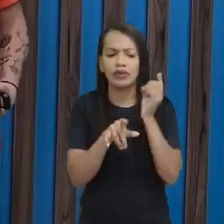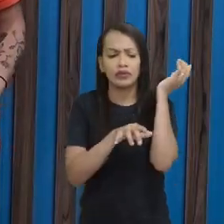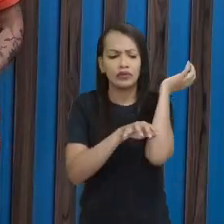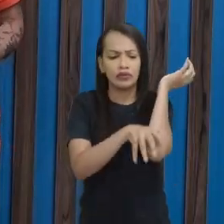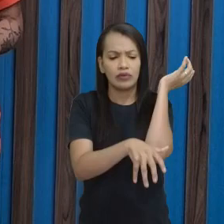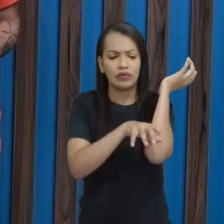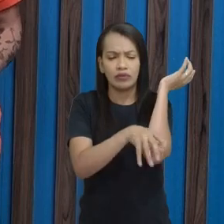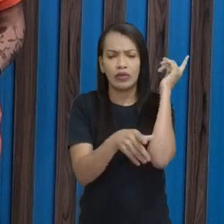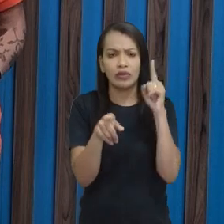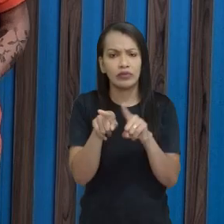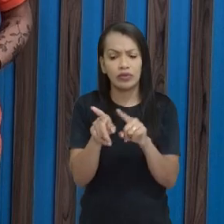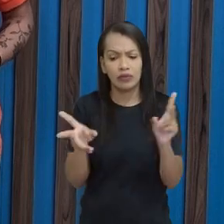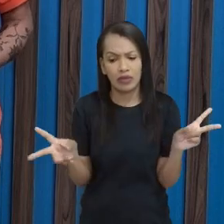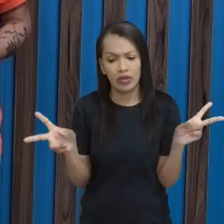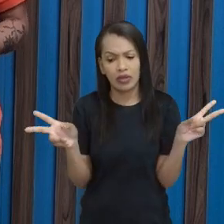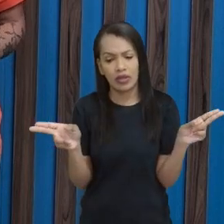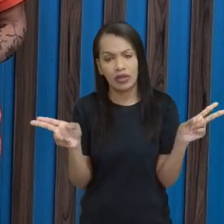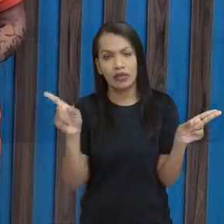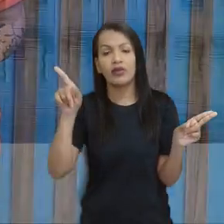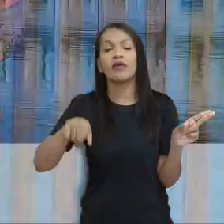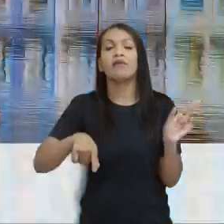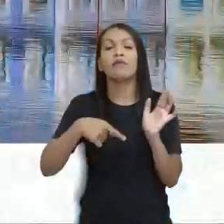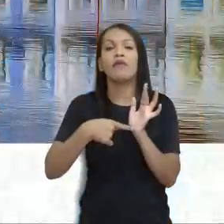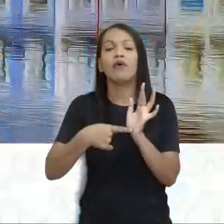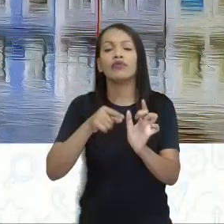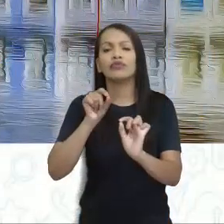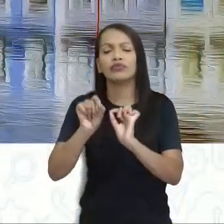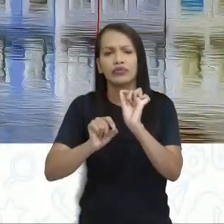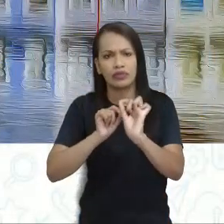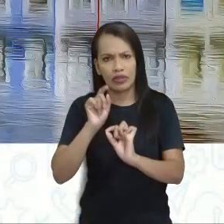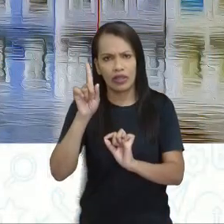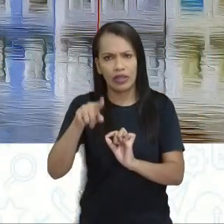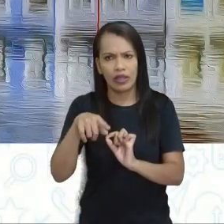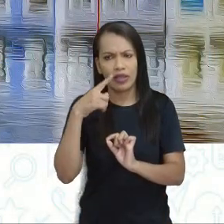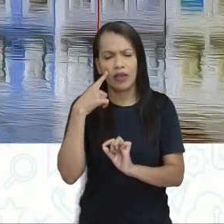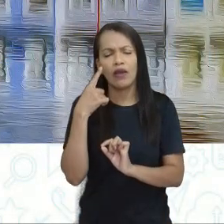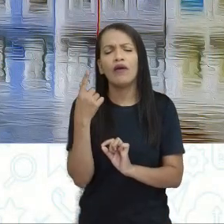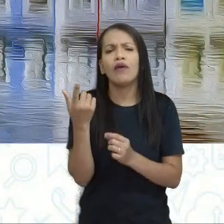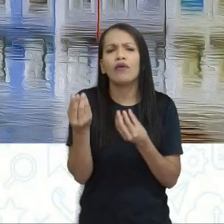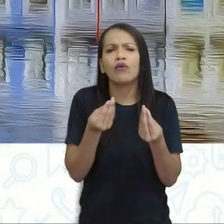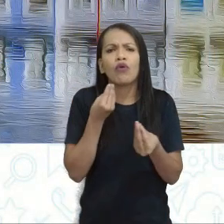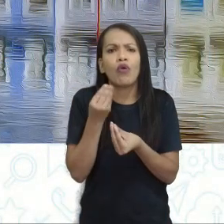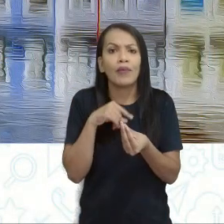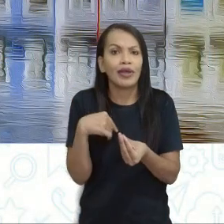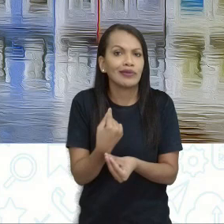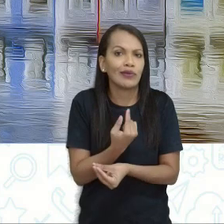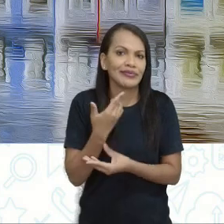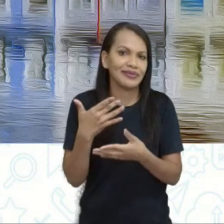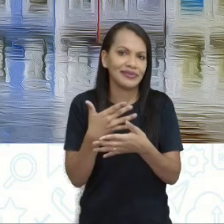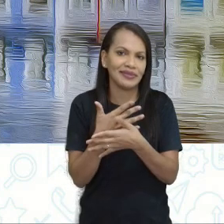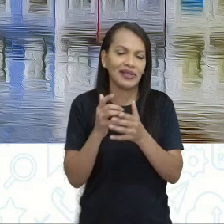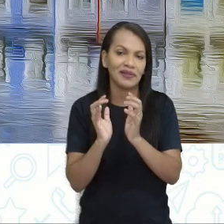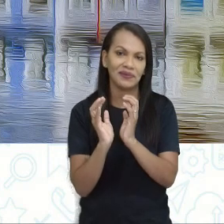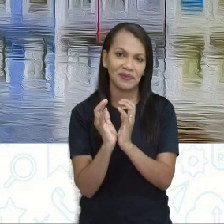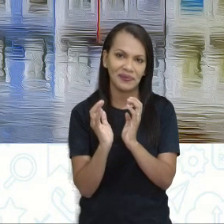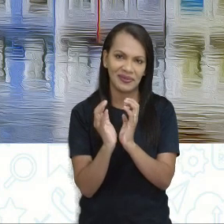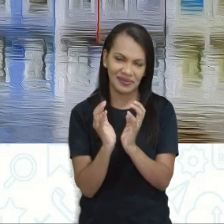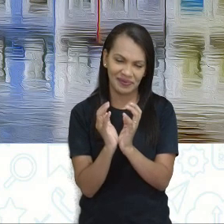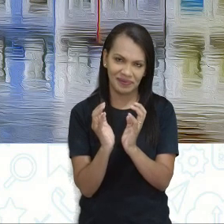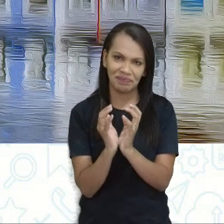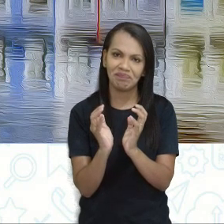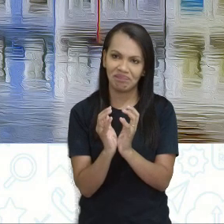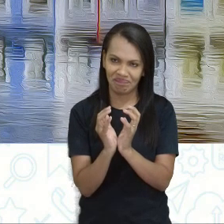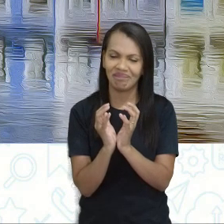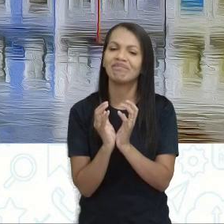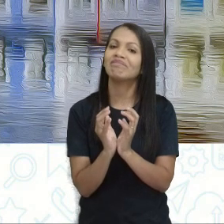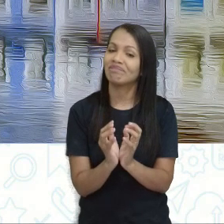manguezais, o caranguejo, né? Então, retrata muito bem, né, uma fotografia aí da nossa cidade,